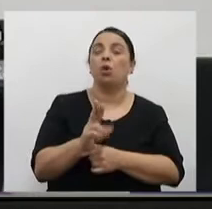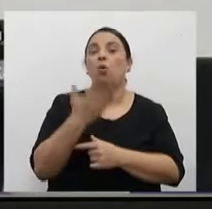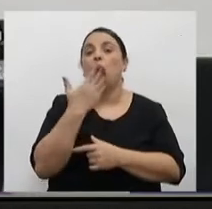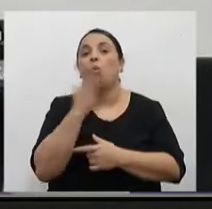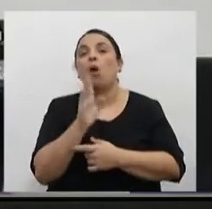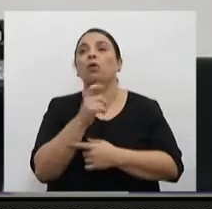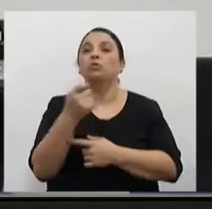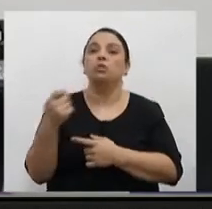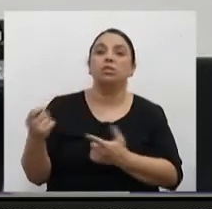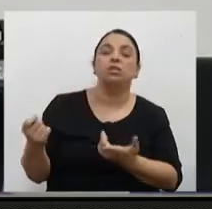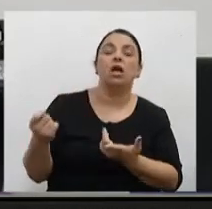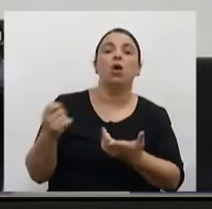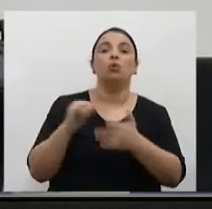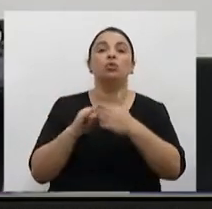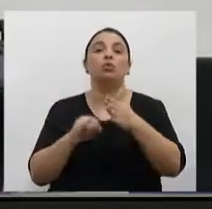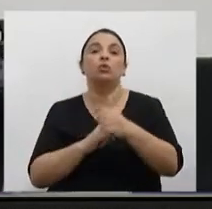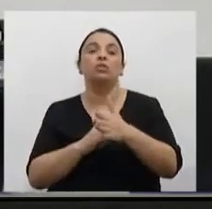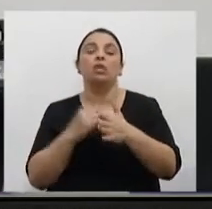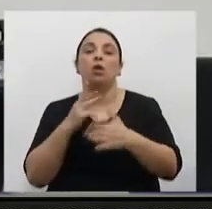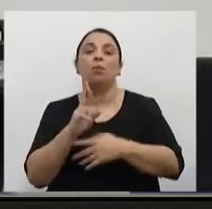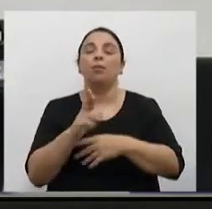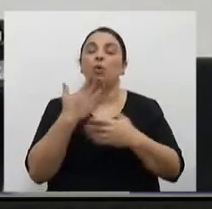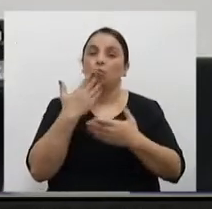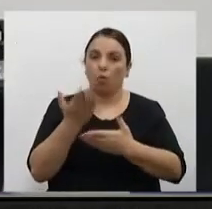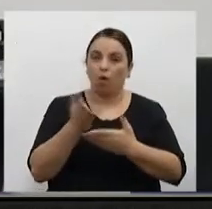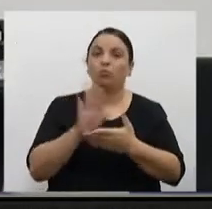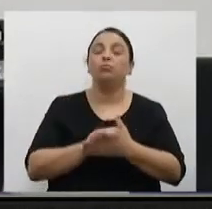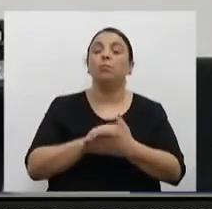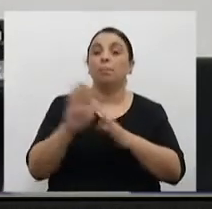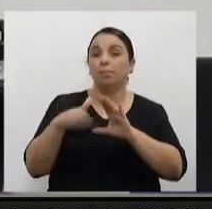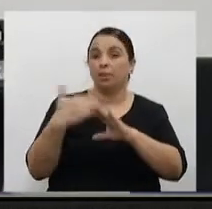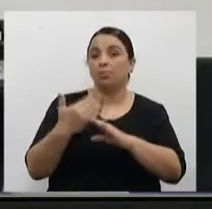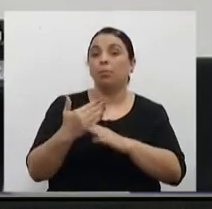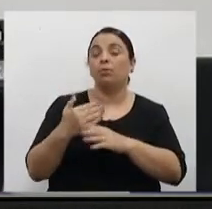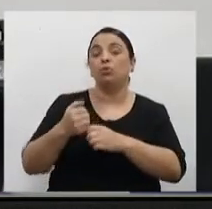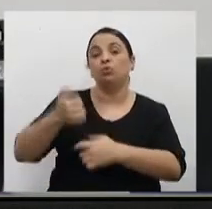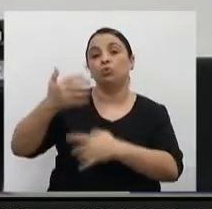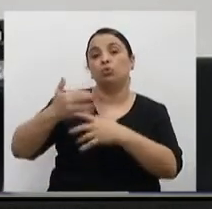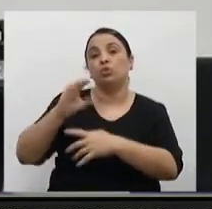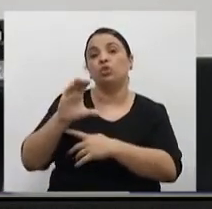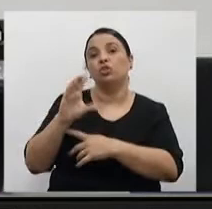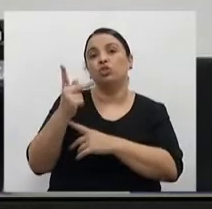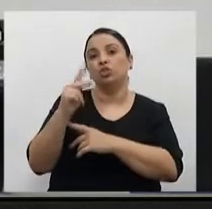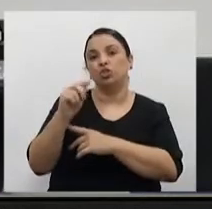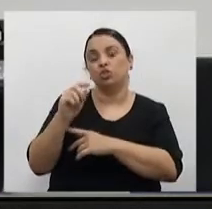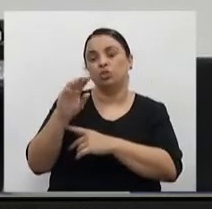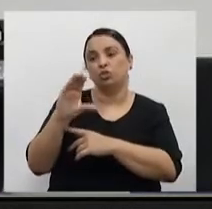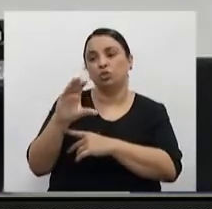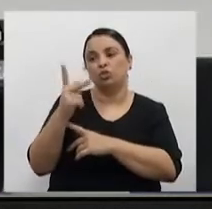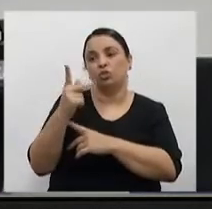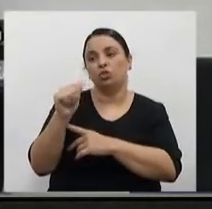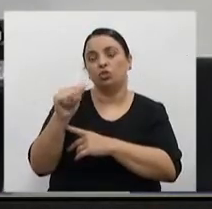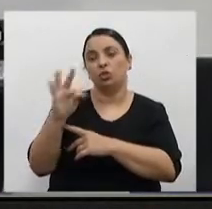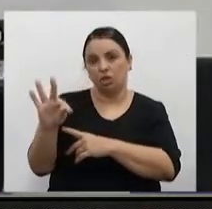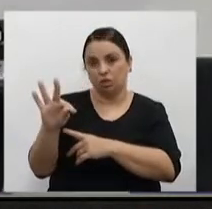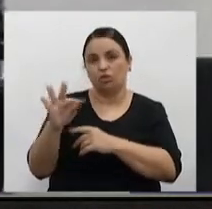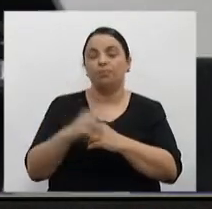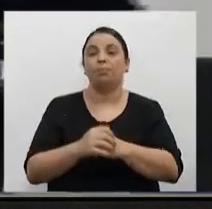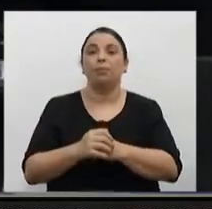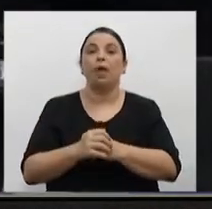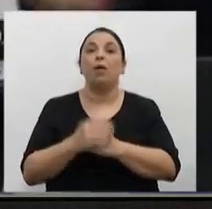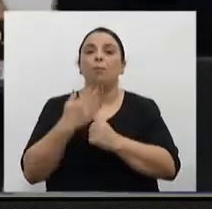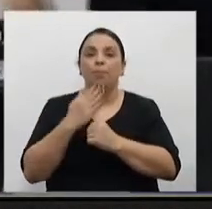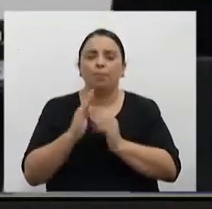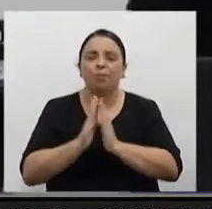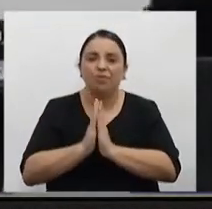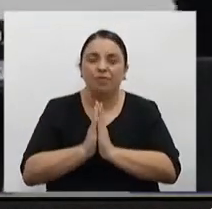se representa alguma instituição. Por gentileza, manda no chat, só para eu fazer aqui a nominata, por favor. E aí você encerra a